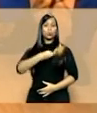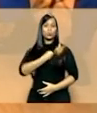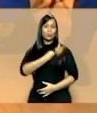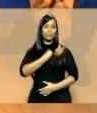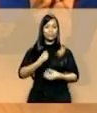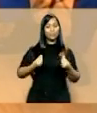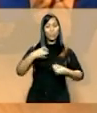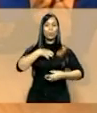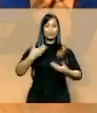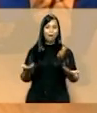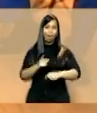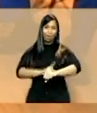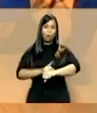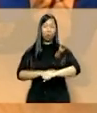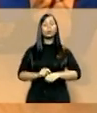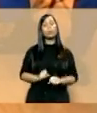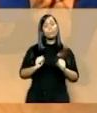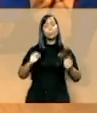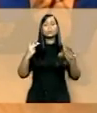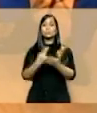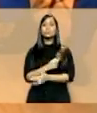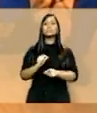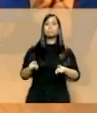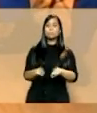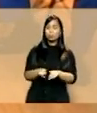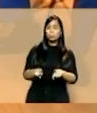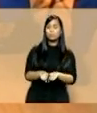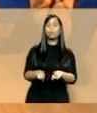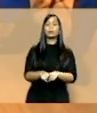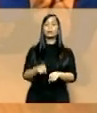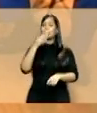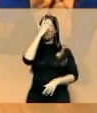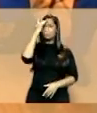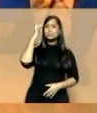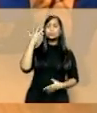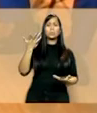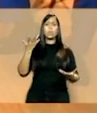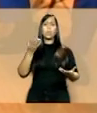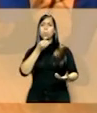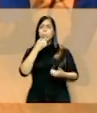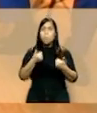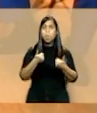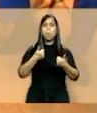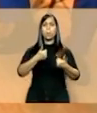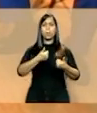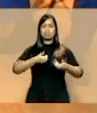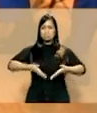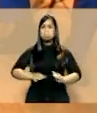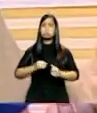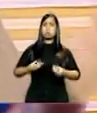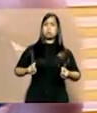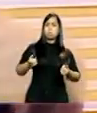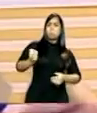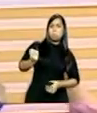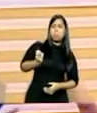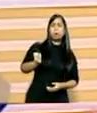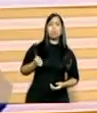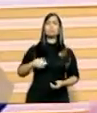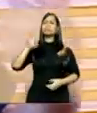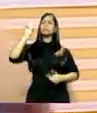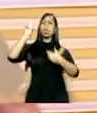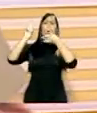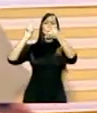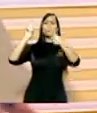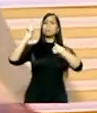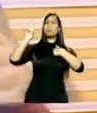né? E às vezes pode acontecer até o inverso, né? Pessoas muito bem nascidas e muito cultas se acharem donos da razão, né?